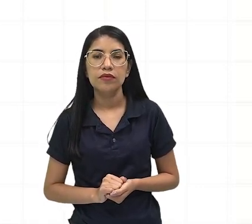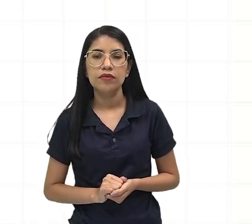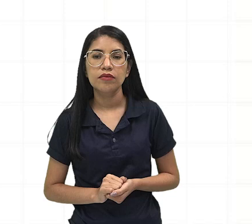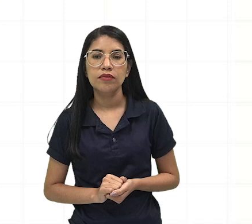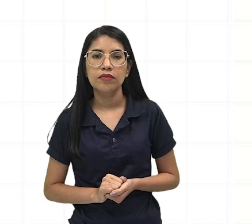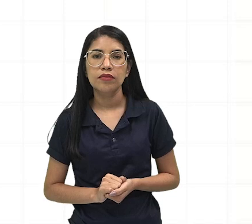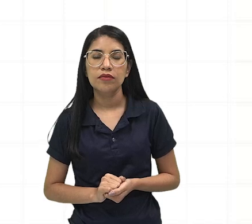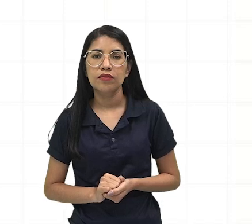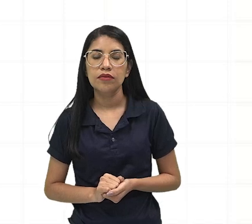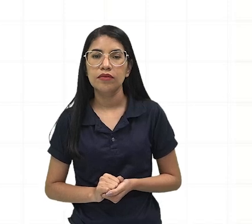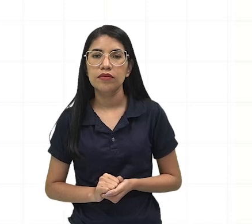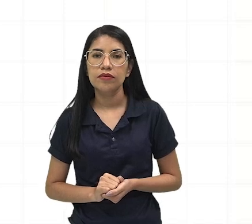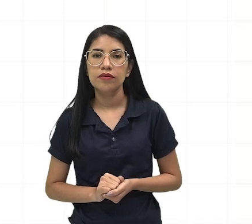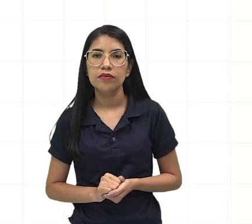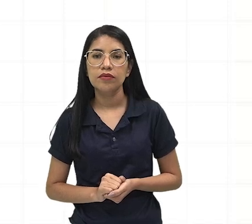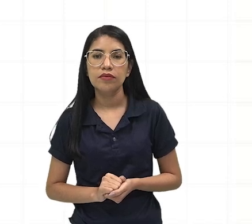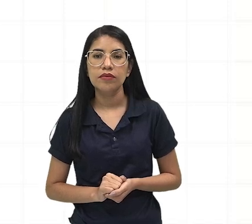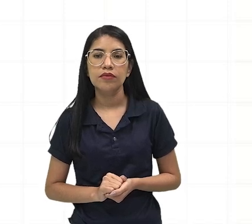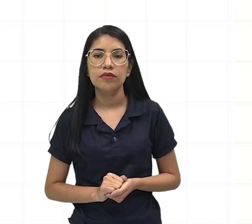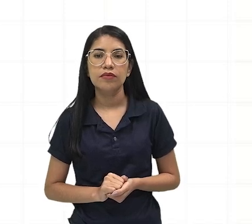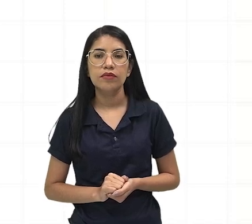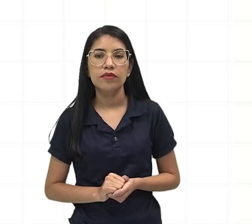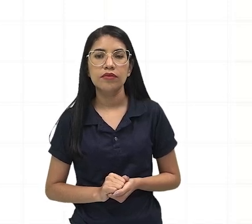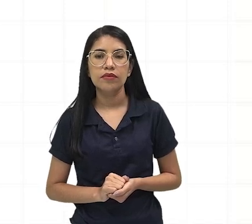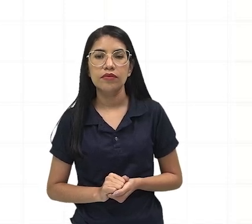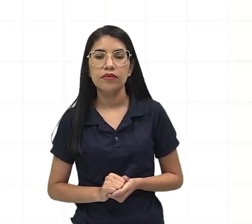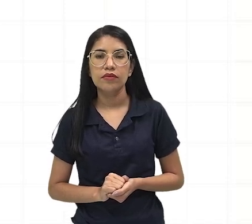metros cúbicos. Espera aí que esse 3 ficou grande.